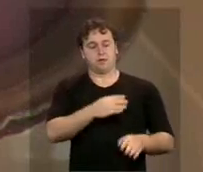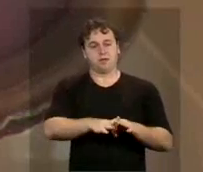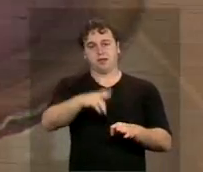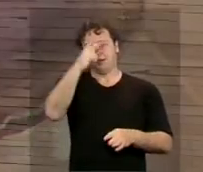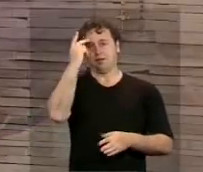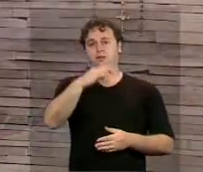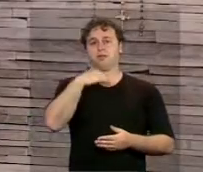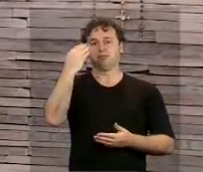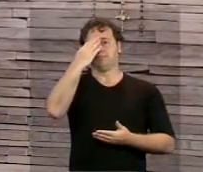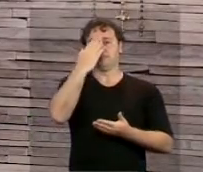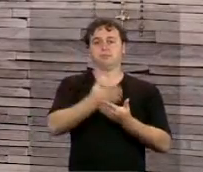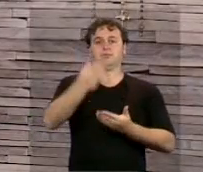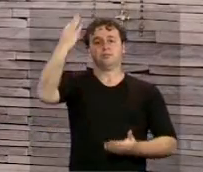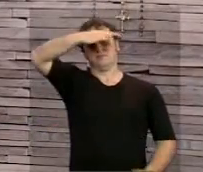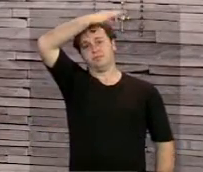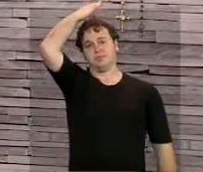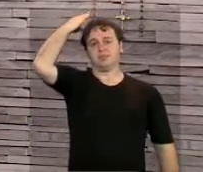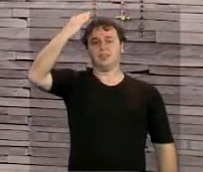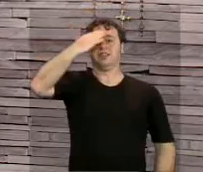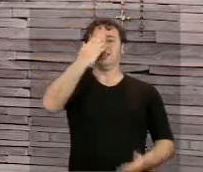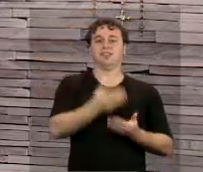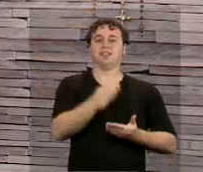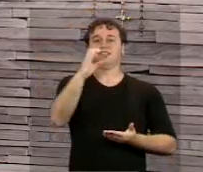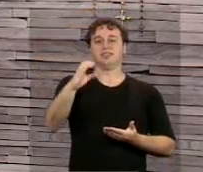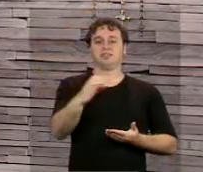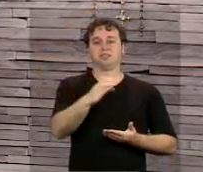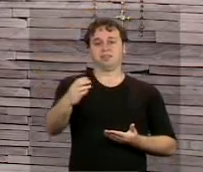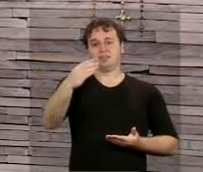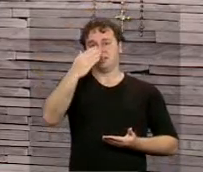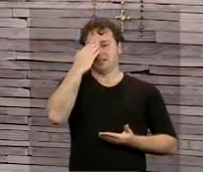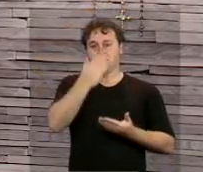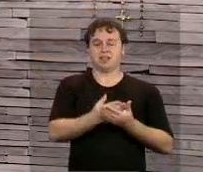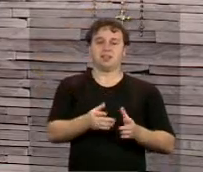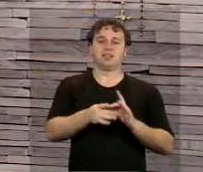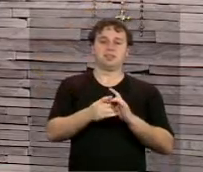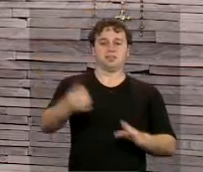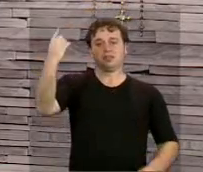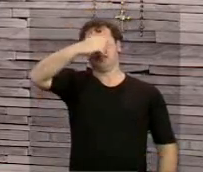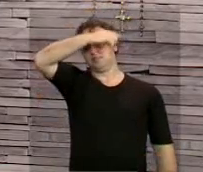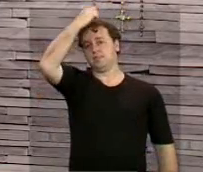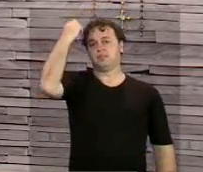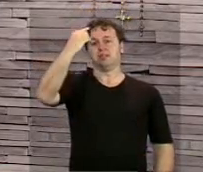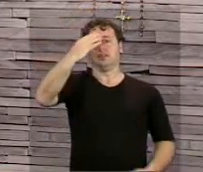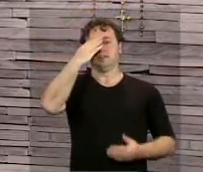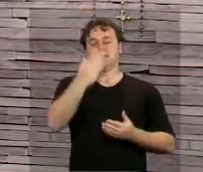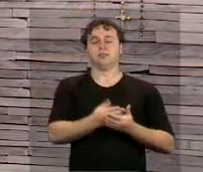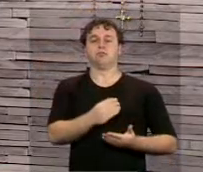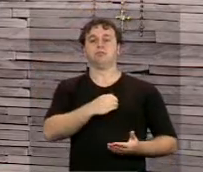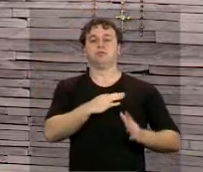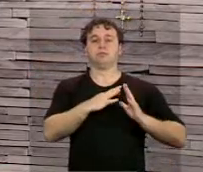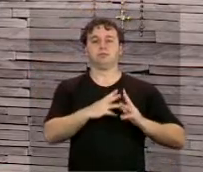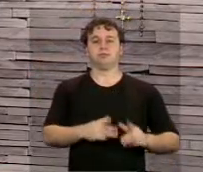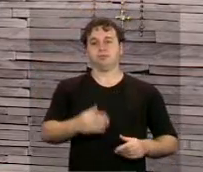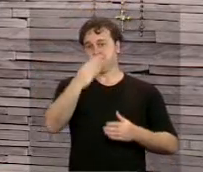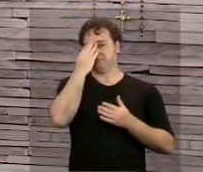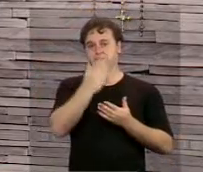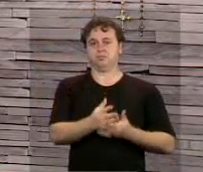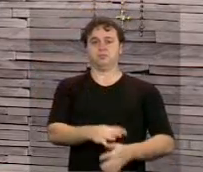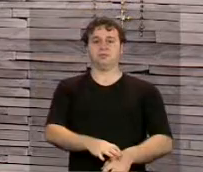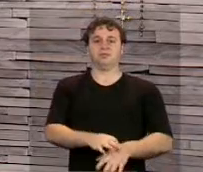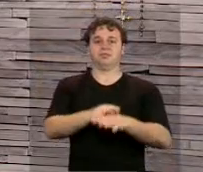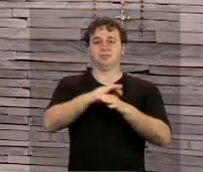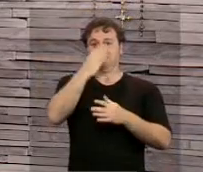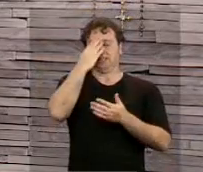mortos. Creio no Espírito Santo, na Santa Igreja Católica, na comunhão dos santos, na remissão dos pecados,